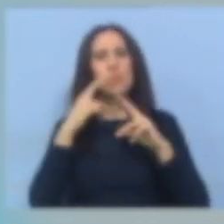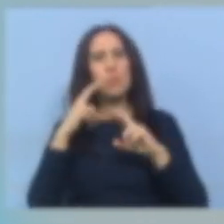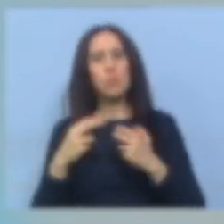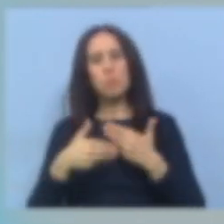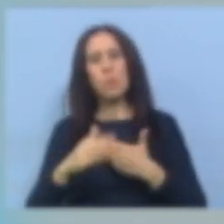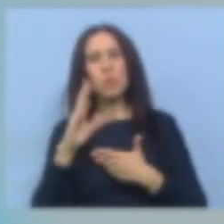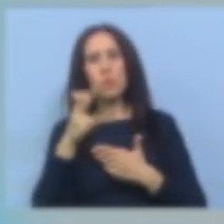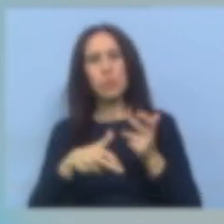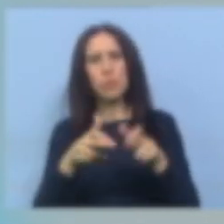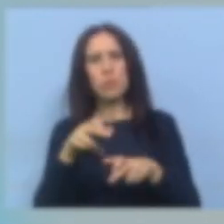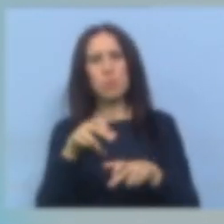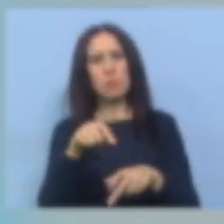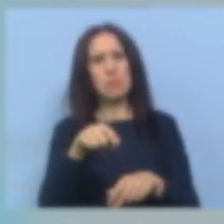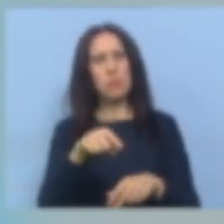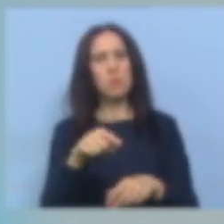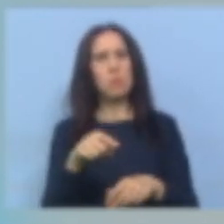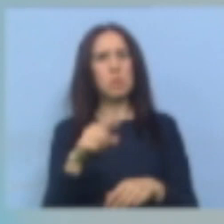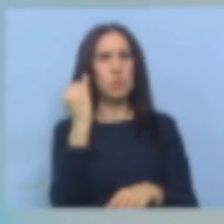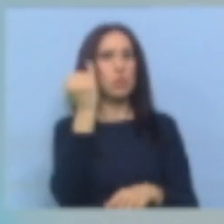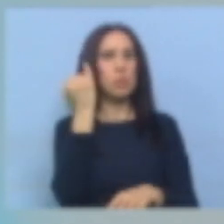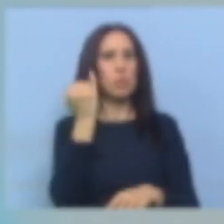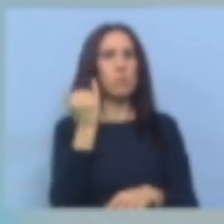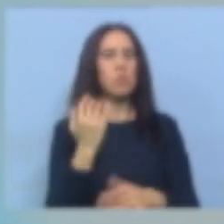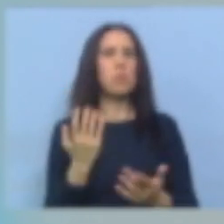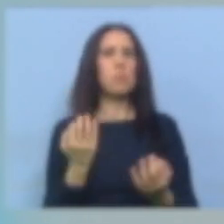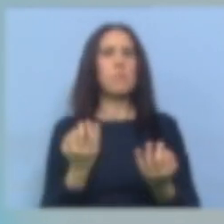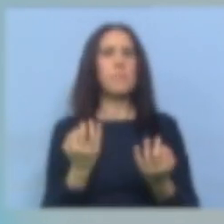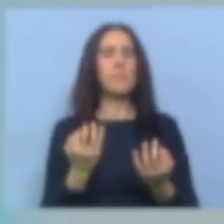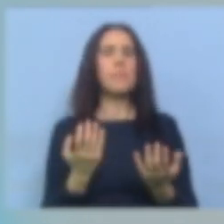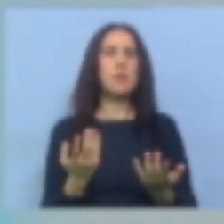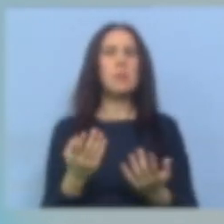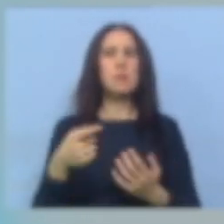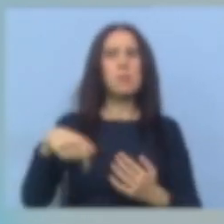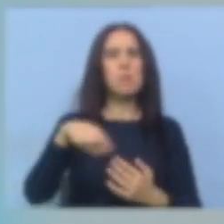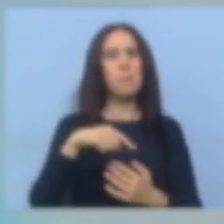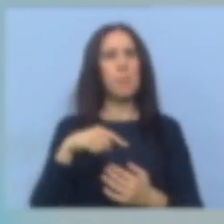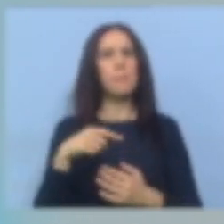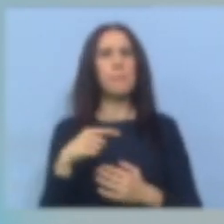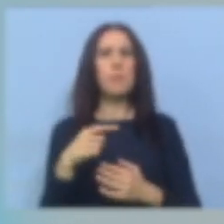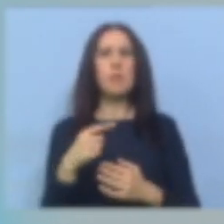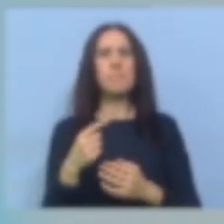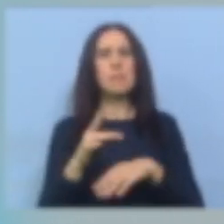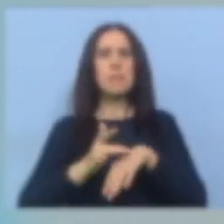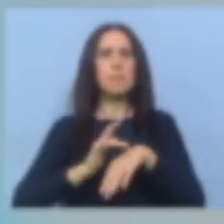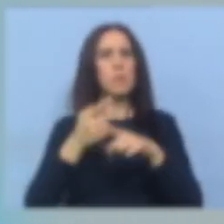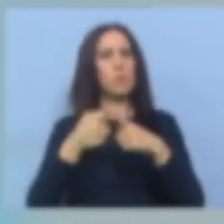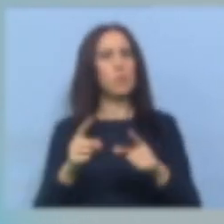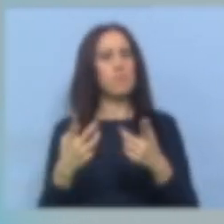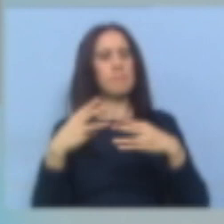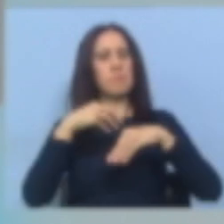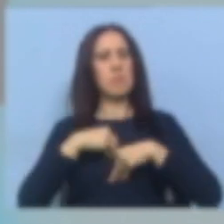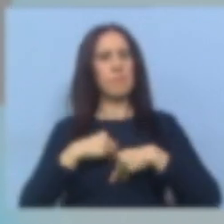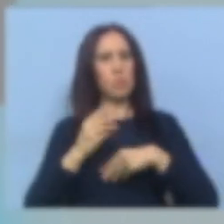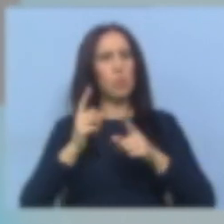venham a surgir deste Instituto, no sentido em que também eles começam a adquirir uma sensibilidade diferente relativamente a